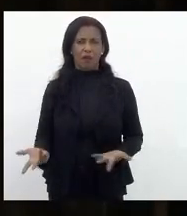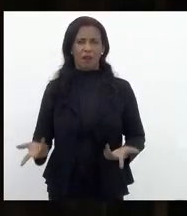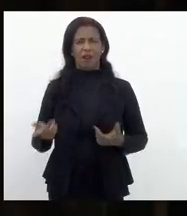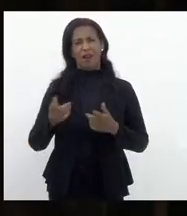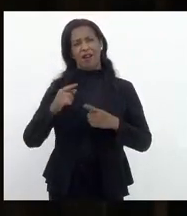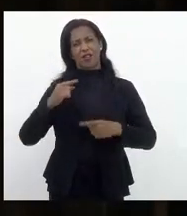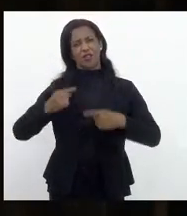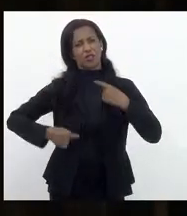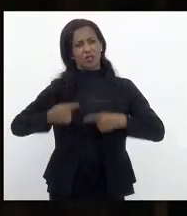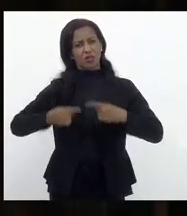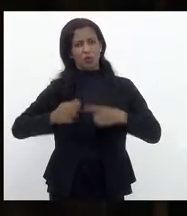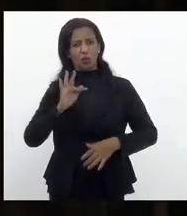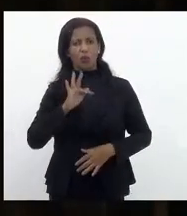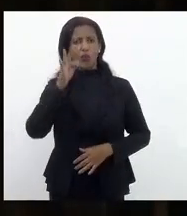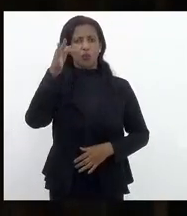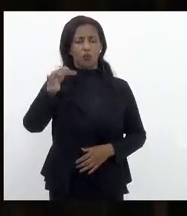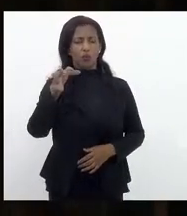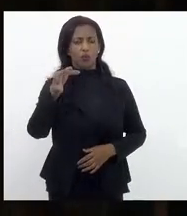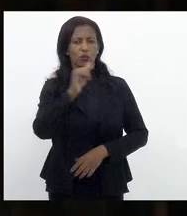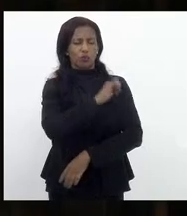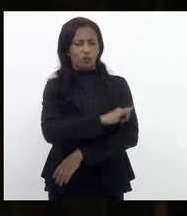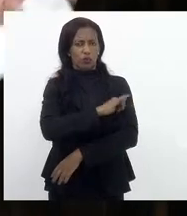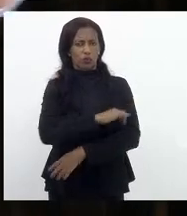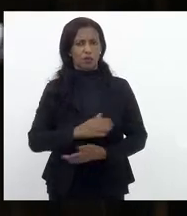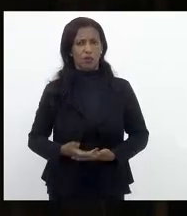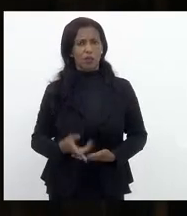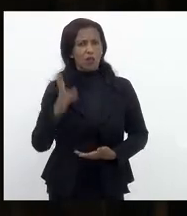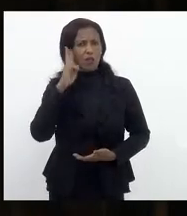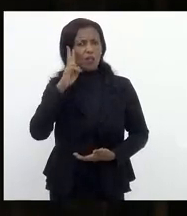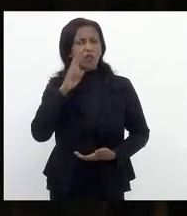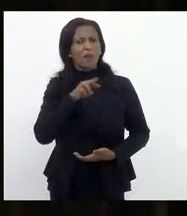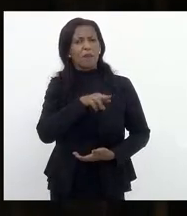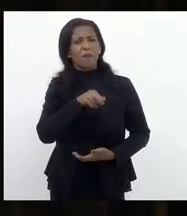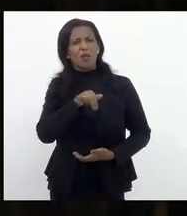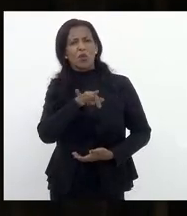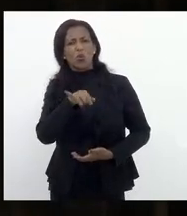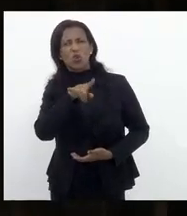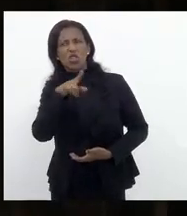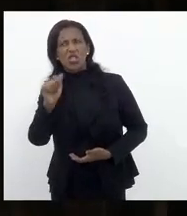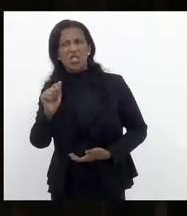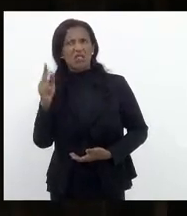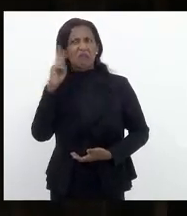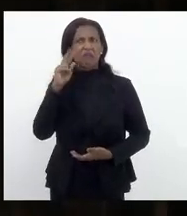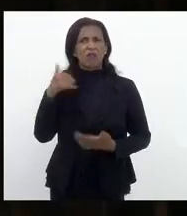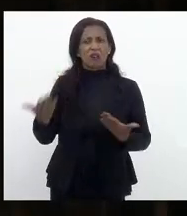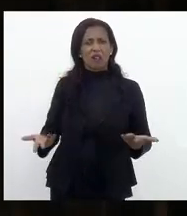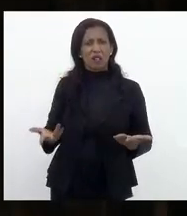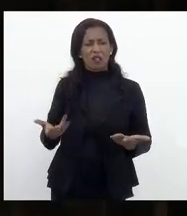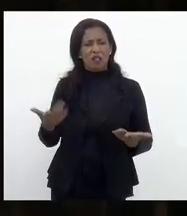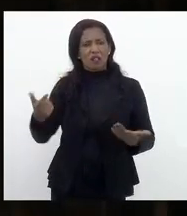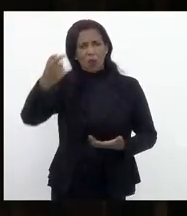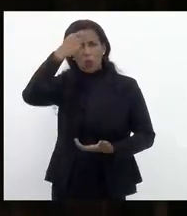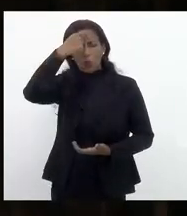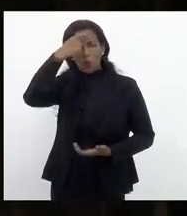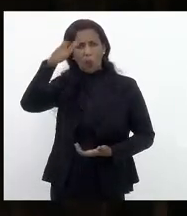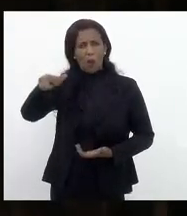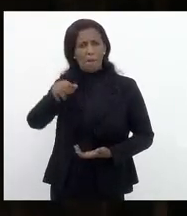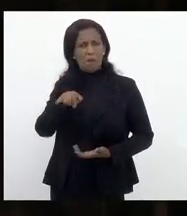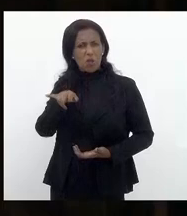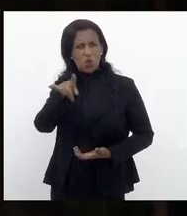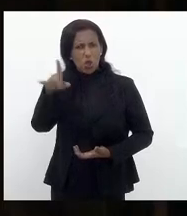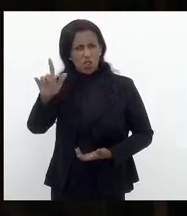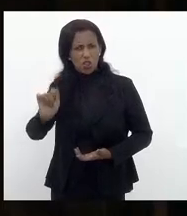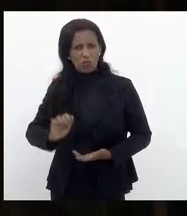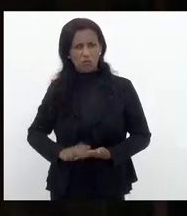a gente tá discutindo o futuro do Rio de Janeiro Que história é essa de misoginia tem alguém aqui que são consciência que é